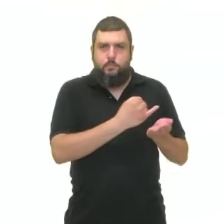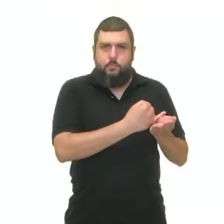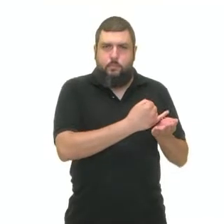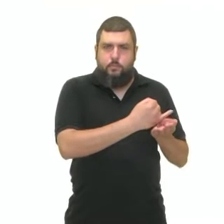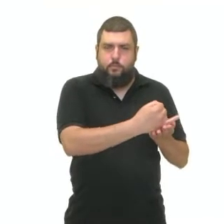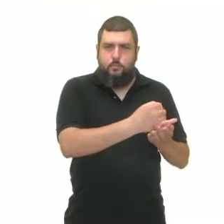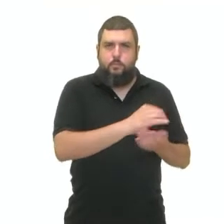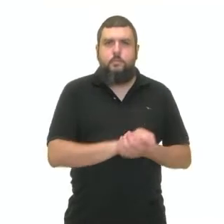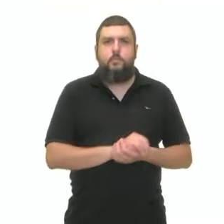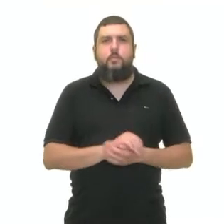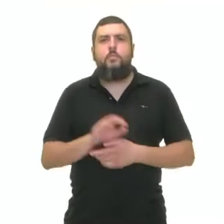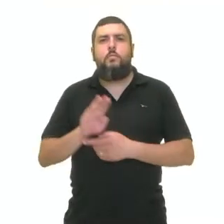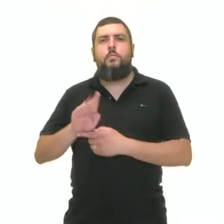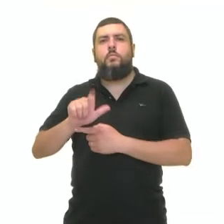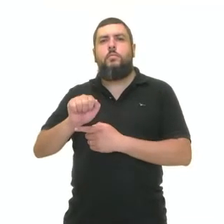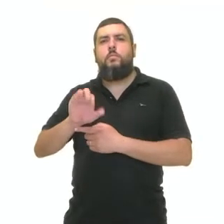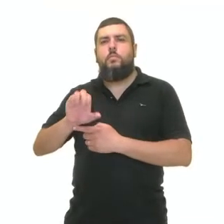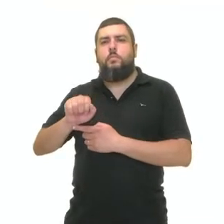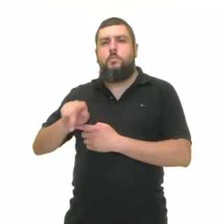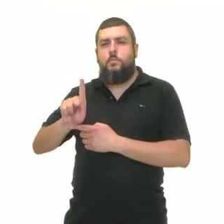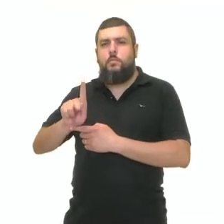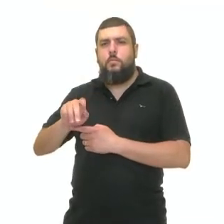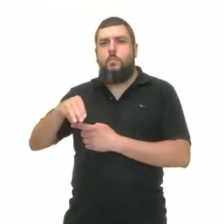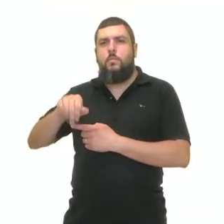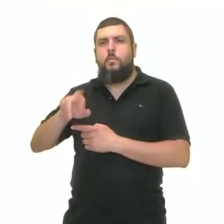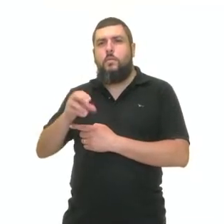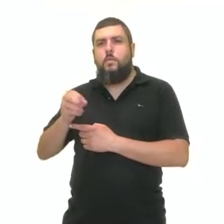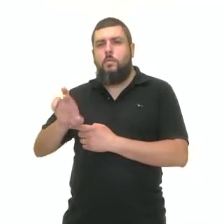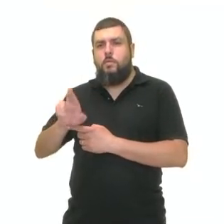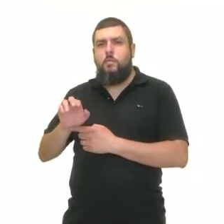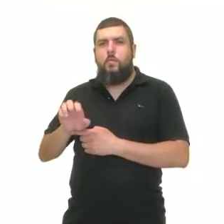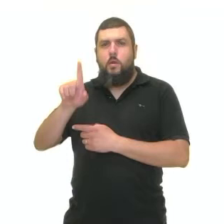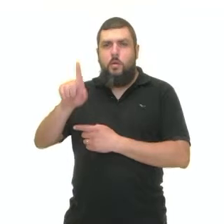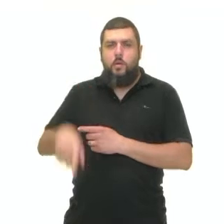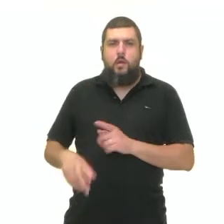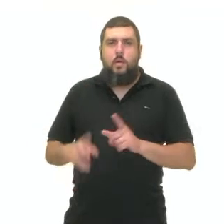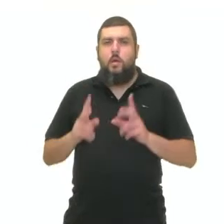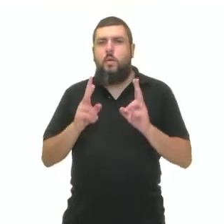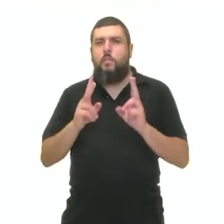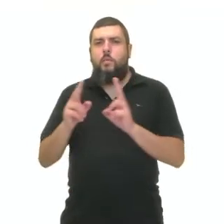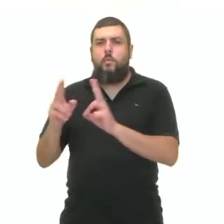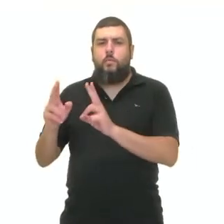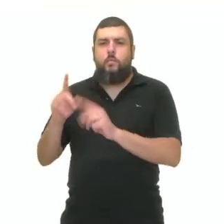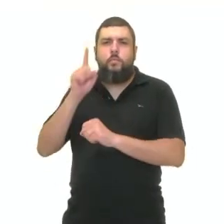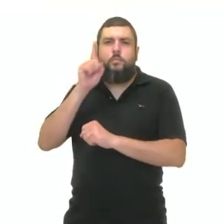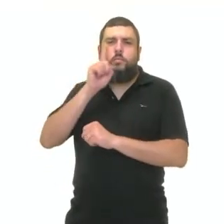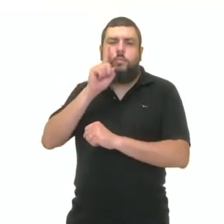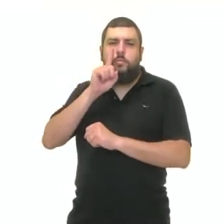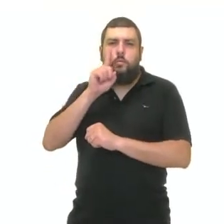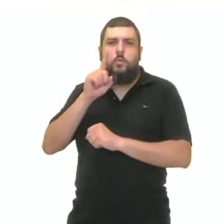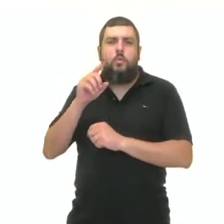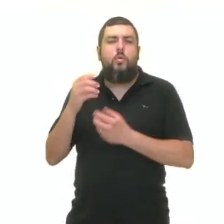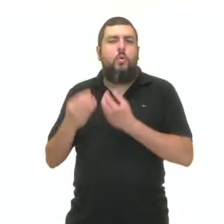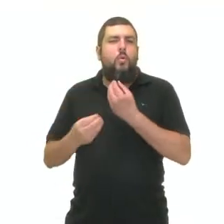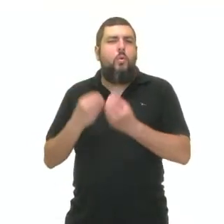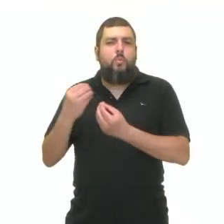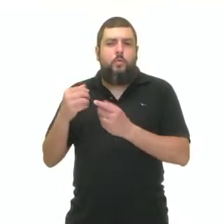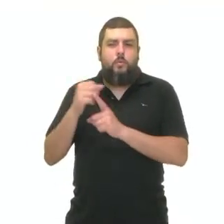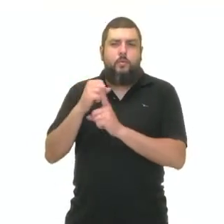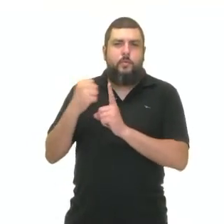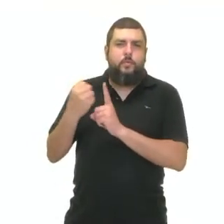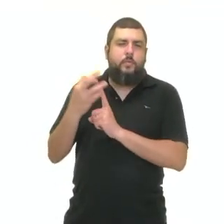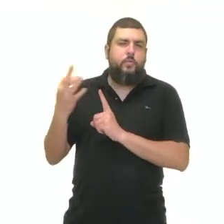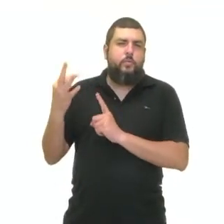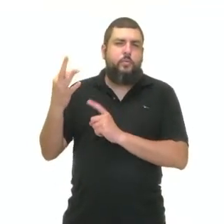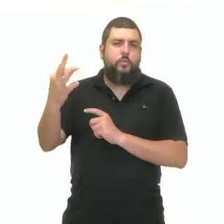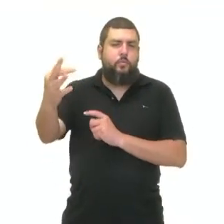Black Mirror é uma série americana que retrata a influência da tecnologia no cotidiano de uma sociedade futura. Em um de